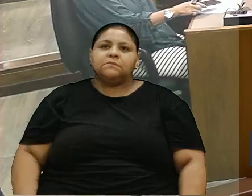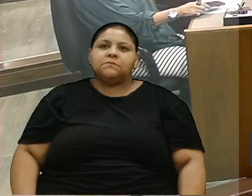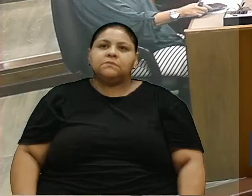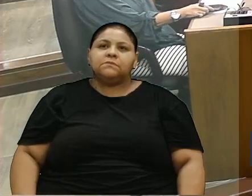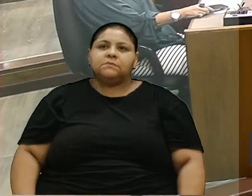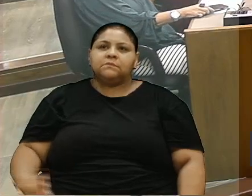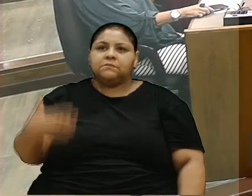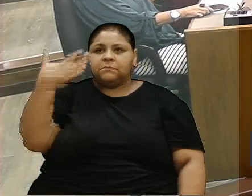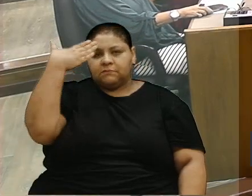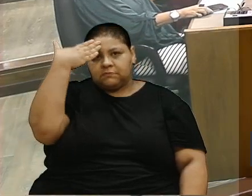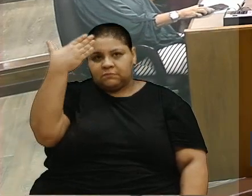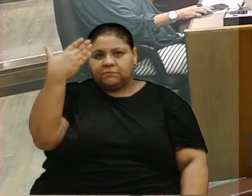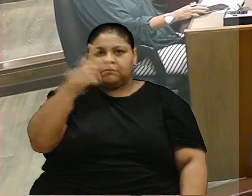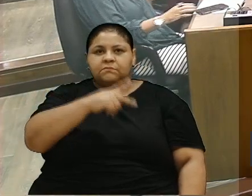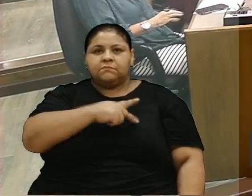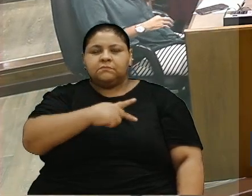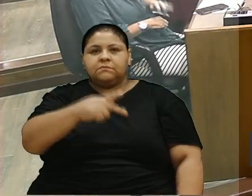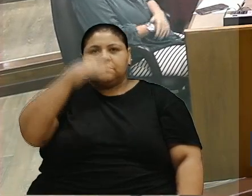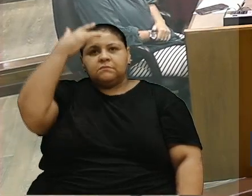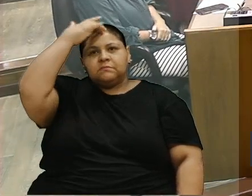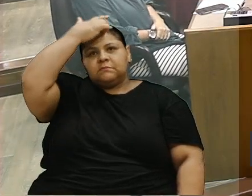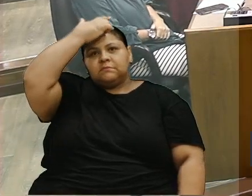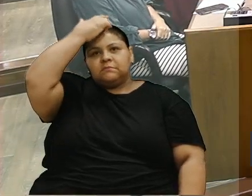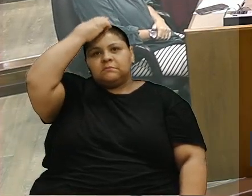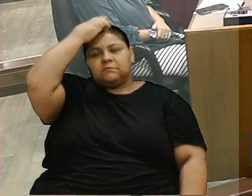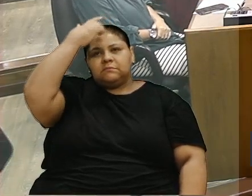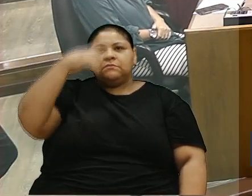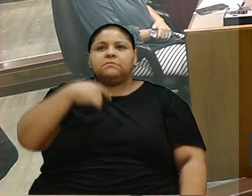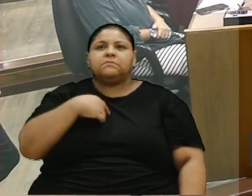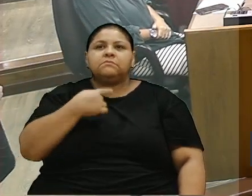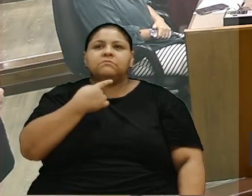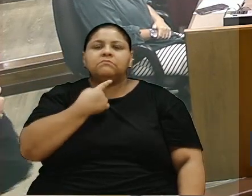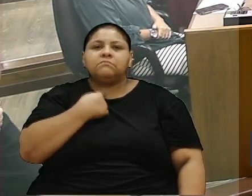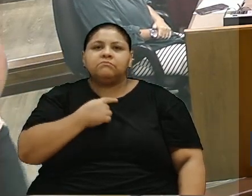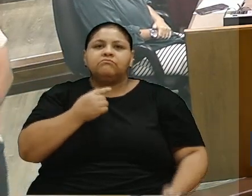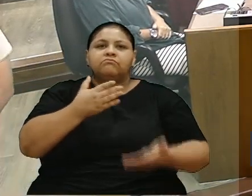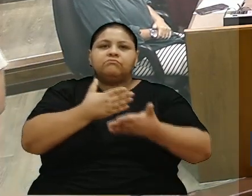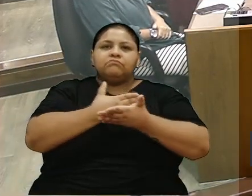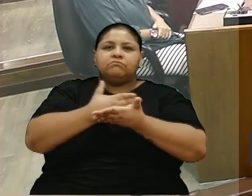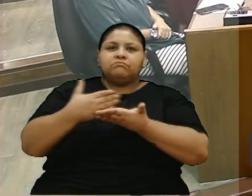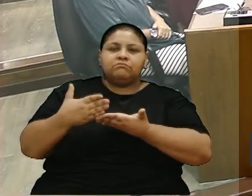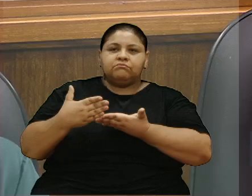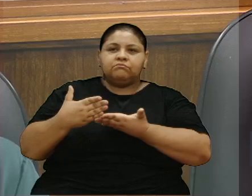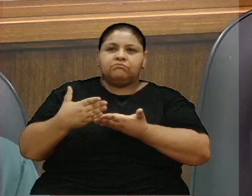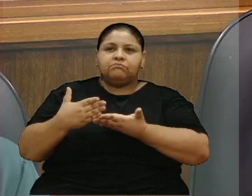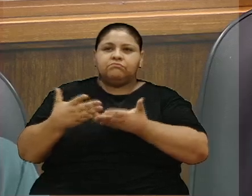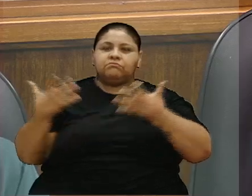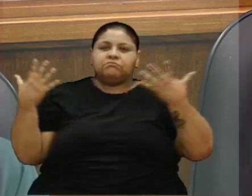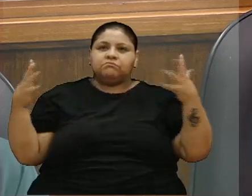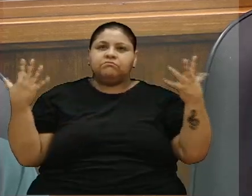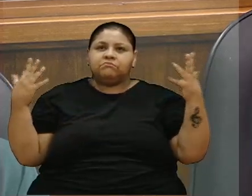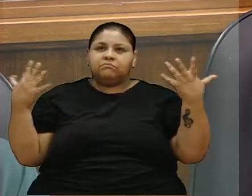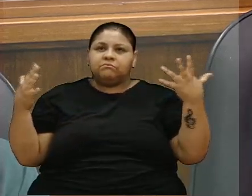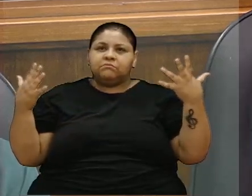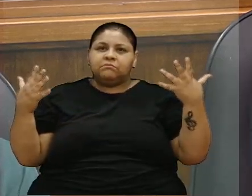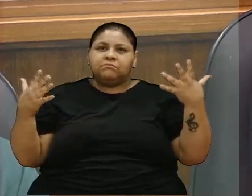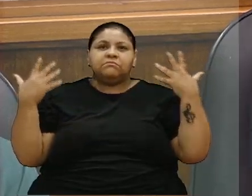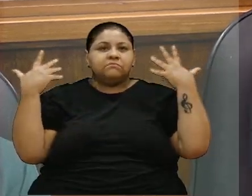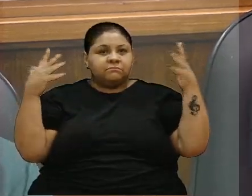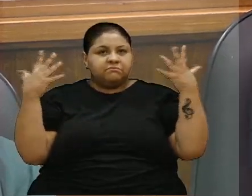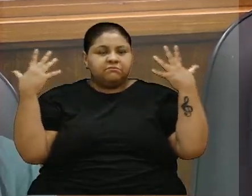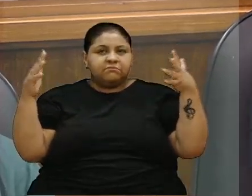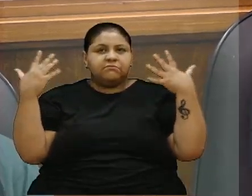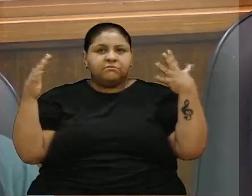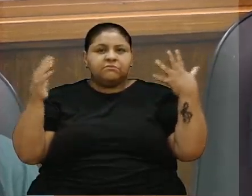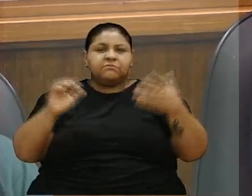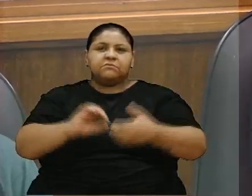Muito obrigado, senhora presidente. E eu gostaria de iniciar o voto de congratulação, lhe parabenizando